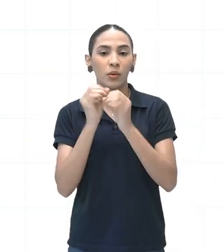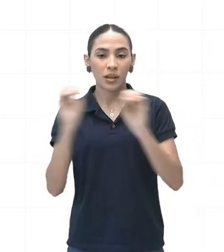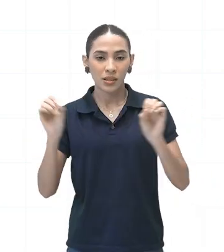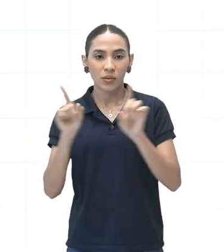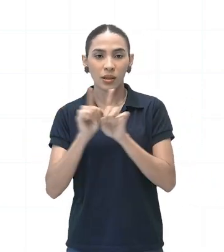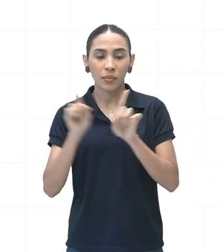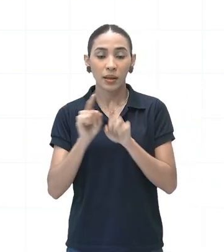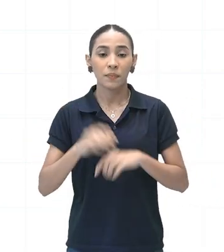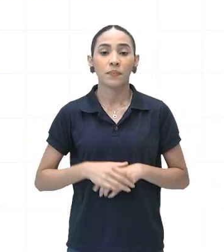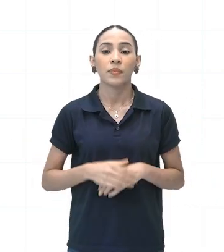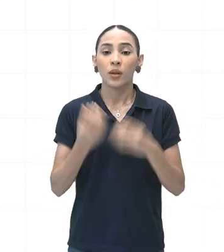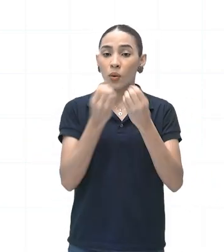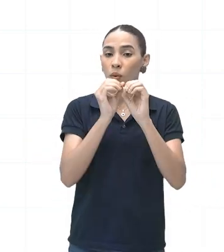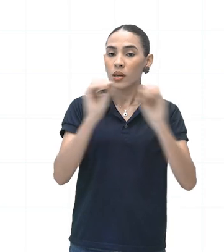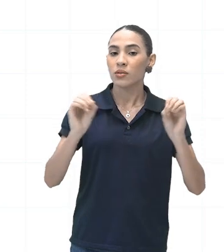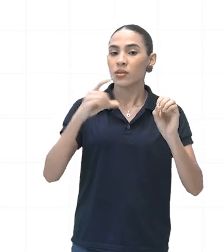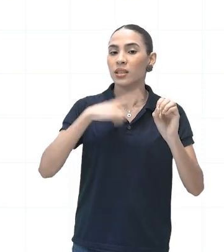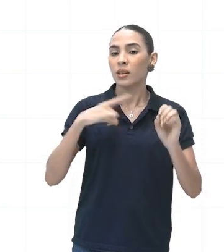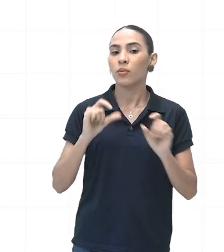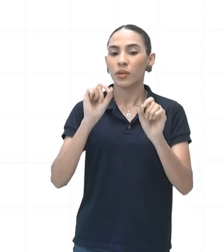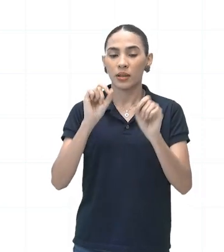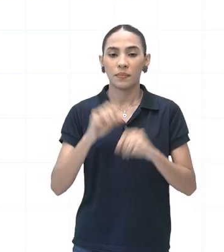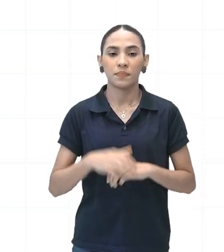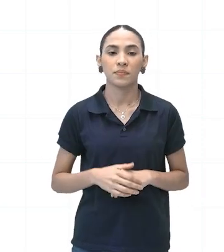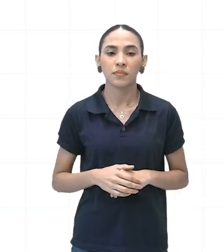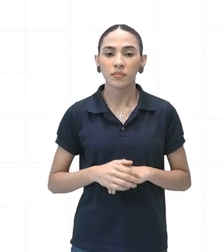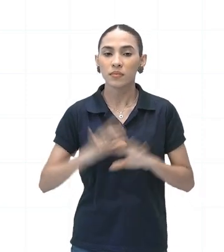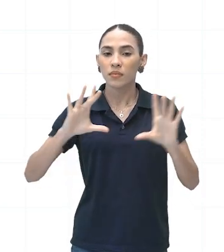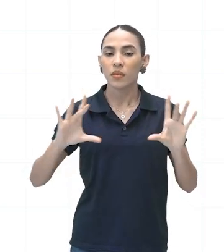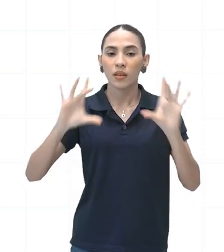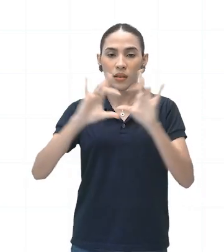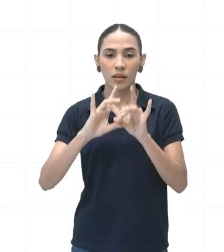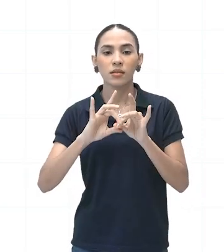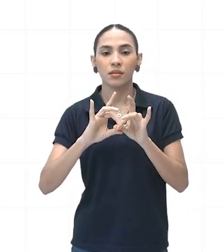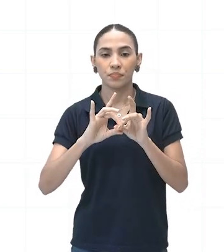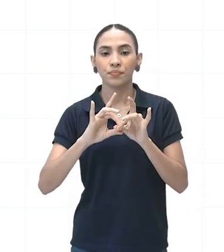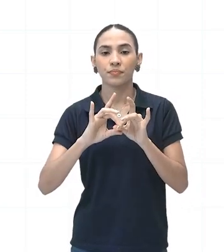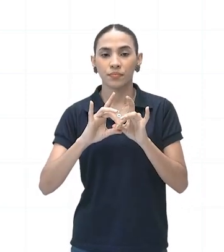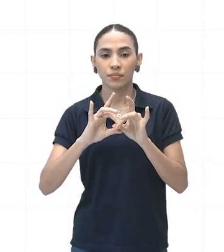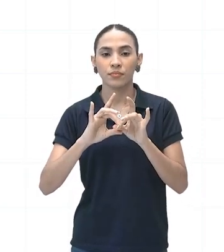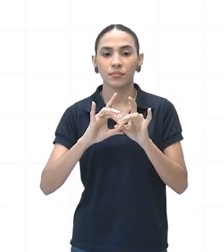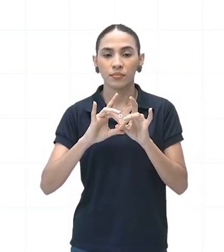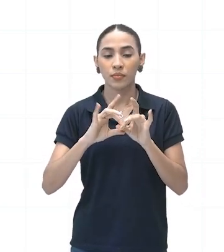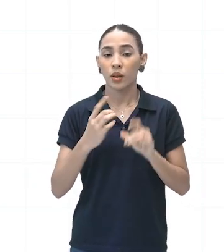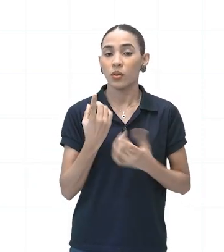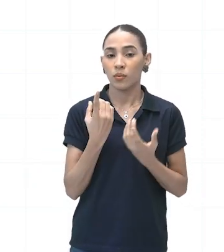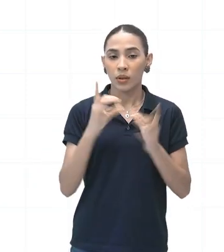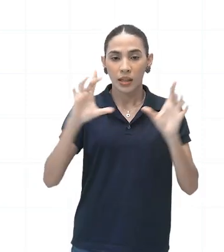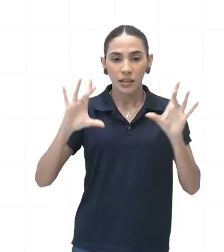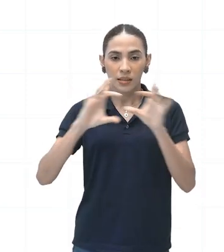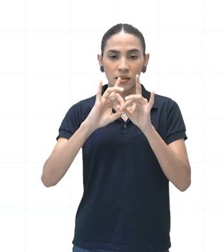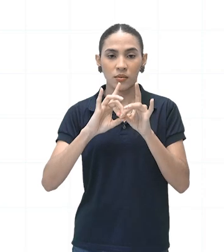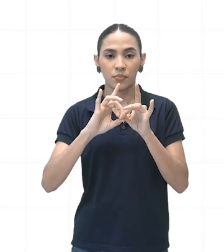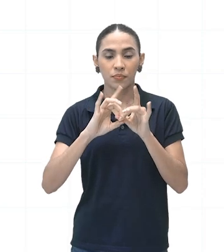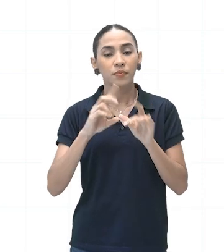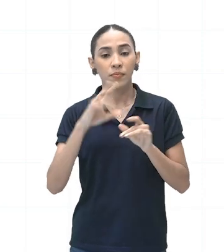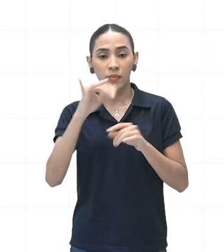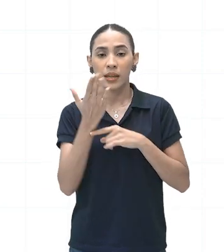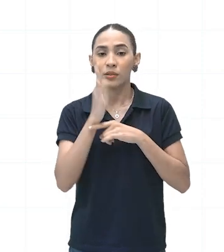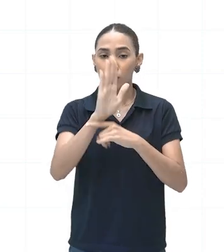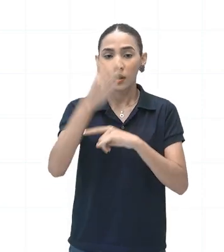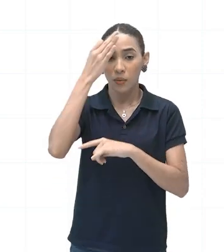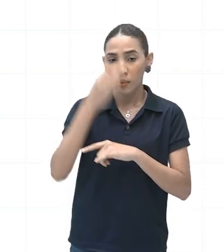oração. Essas orações, elas terão uma espécie de ligação, elas serão vinculadas umas às outras, o que vai me